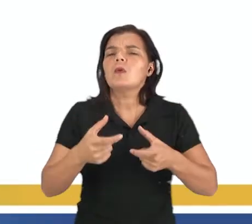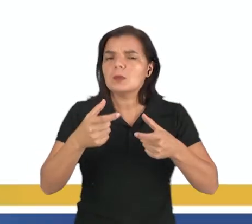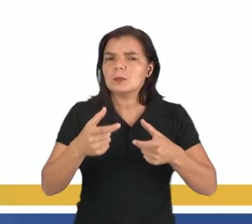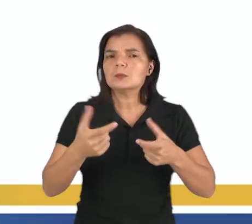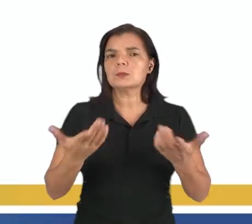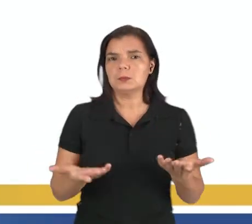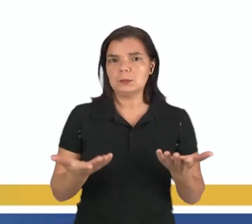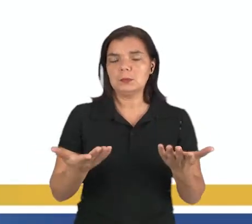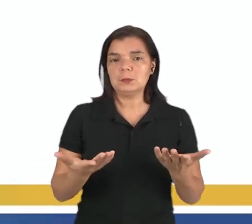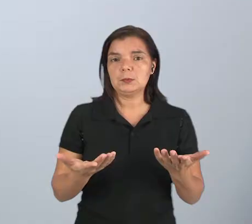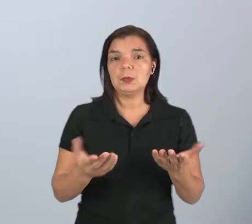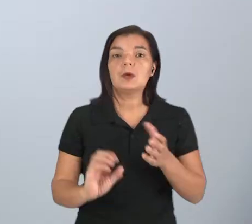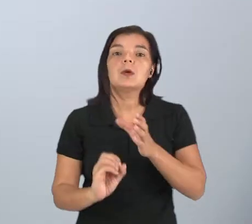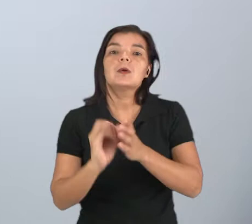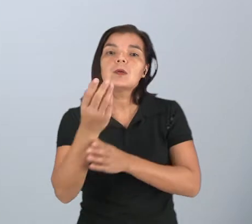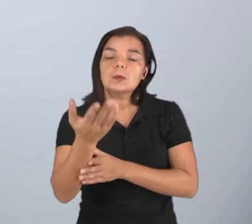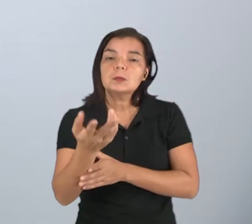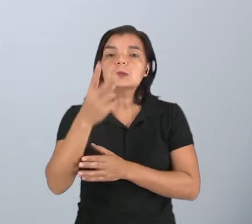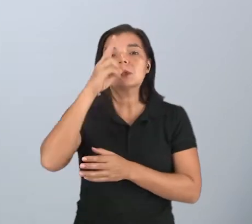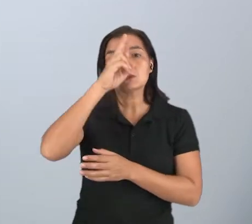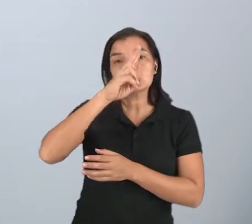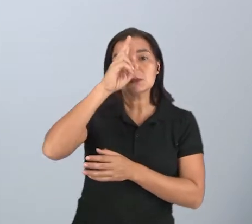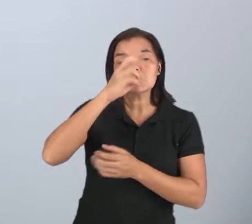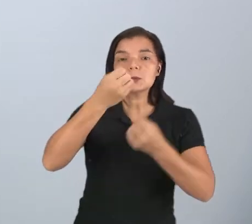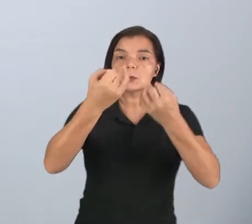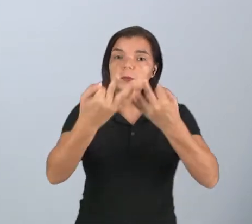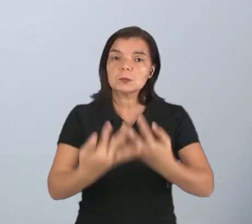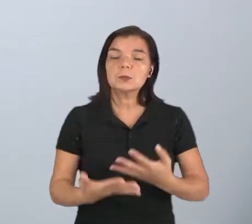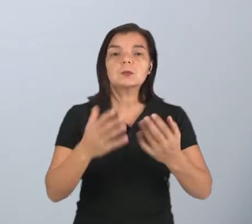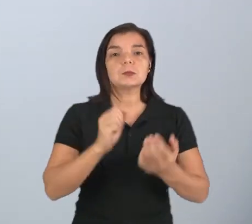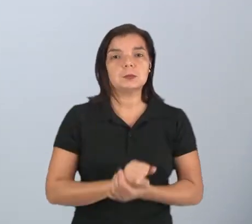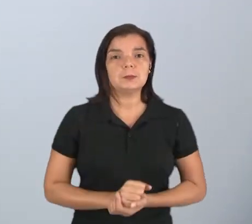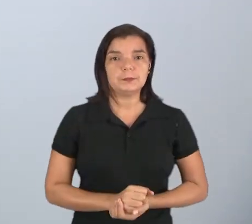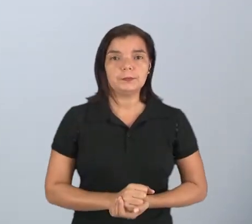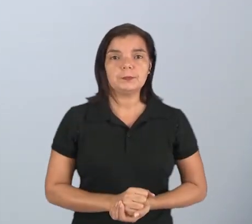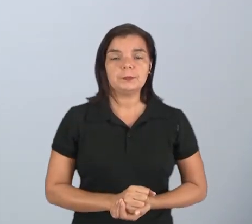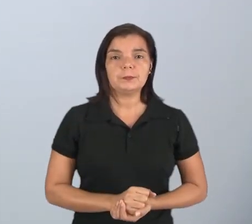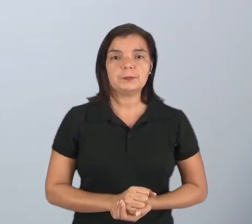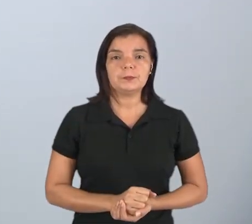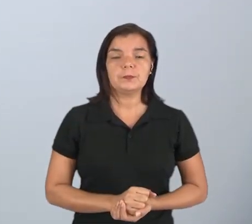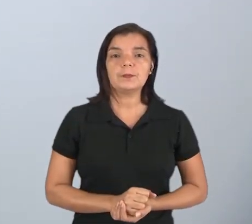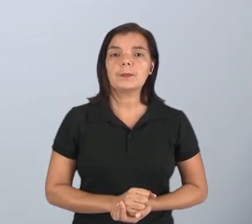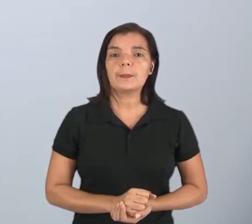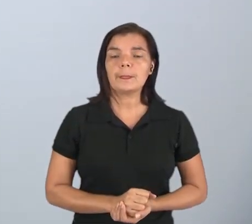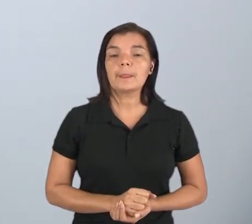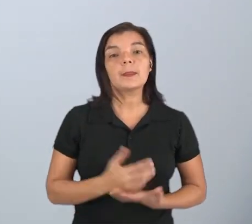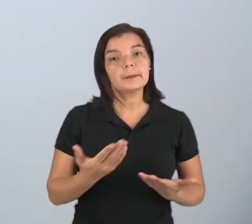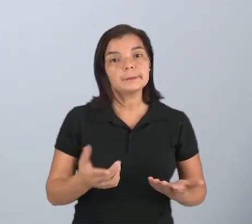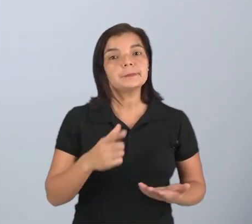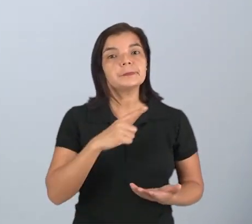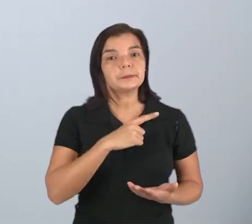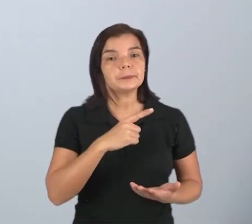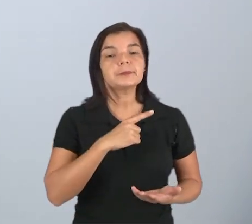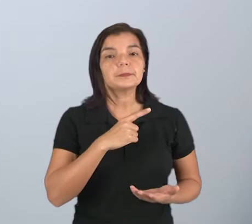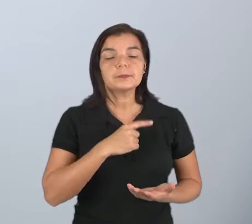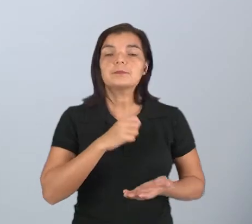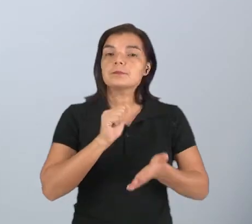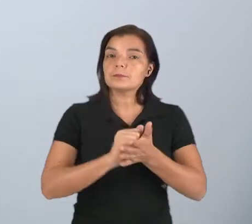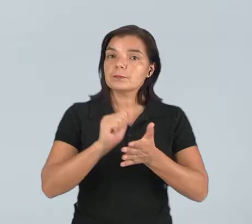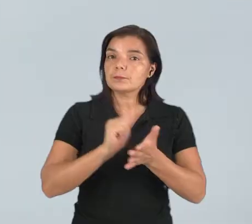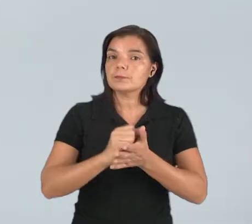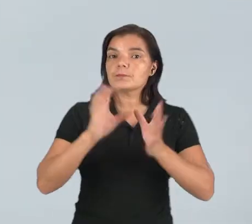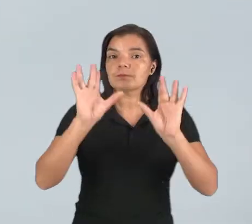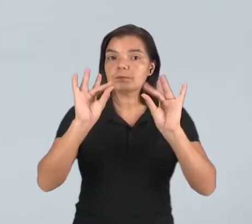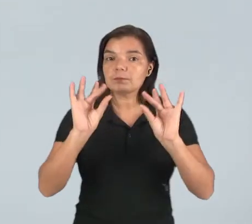eu vou? Onde é que acontece essa história que eu estou narrando, essa lembrança que eu estou trazendo? Então, aí eu tenho que ter a descrição